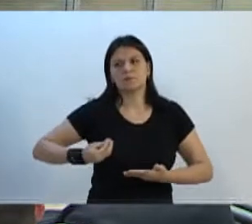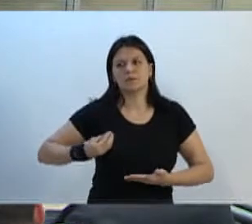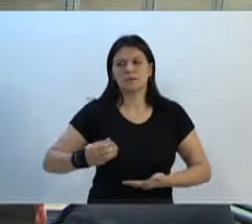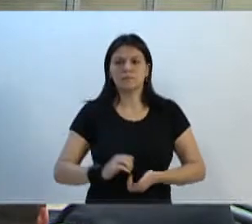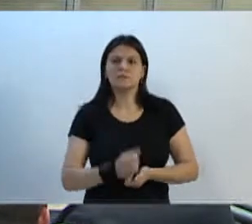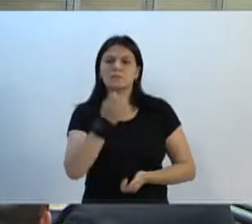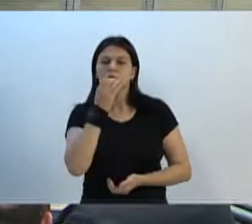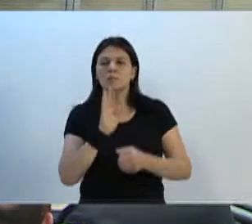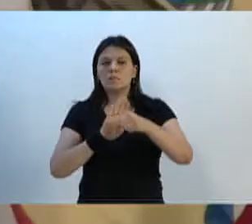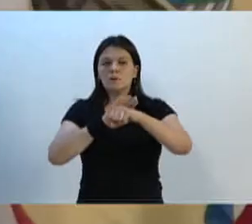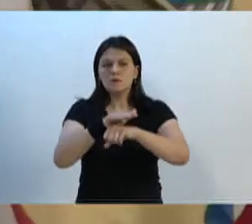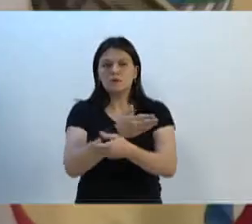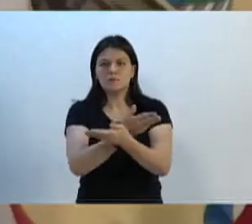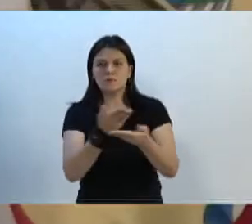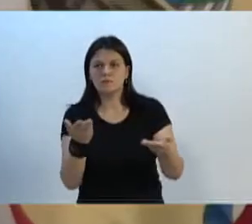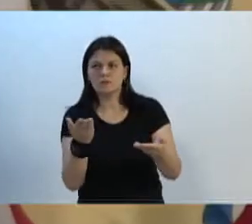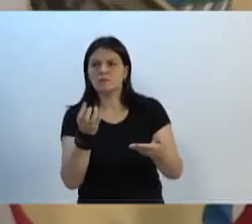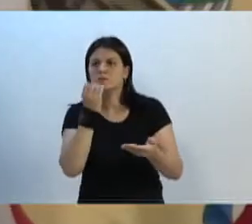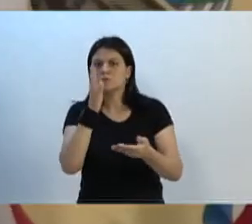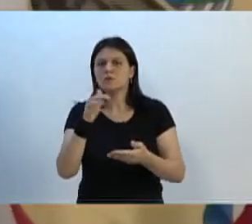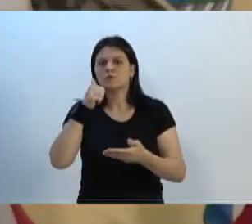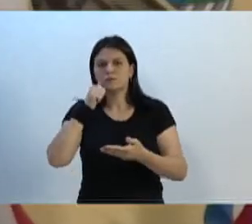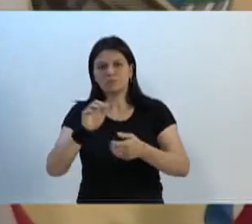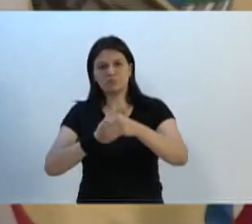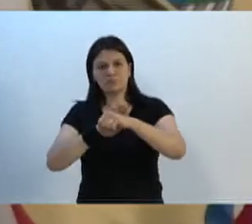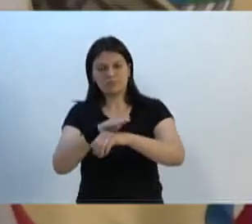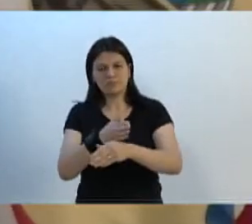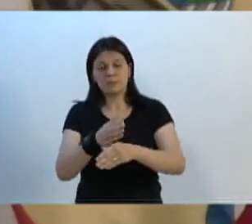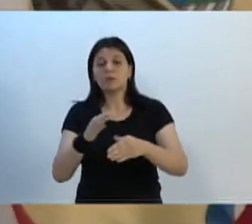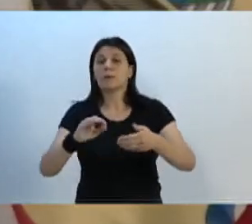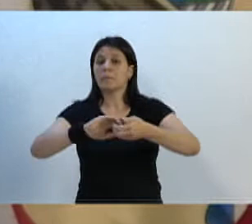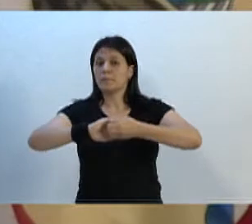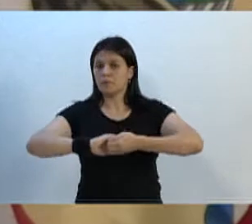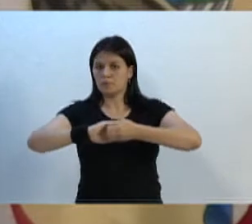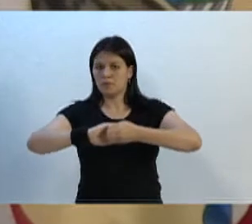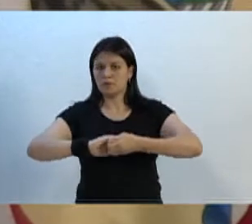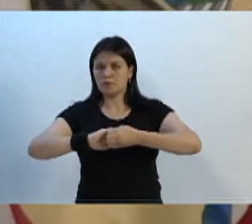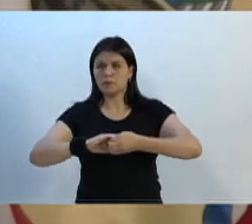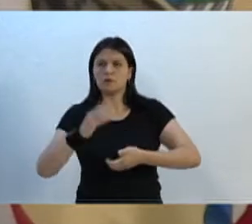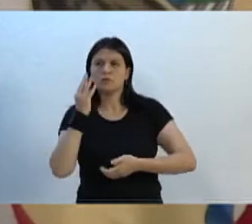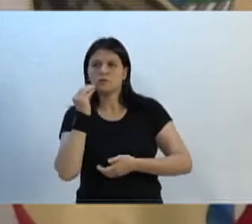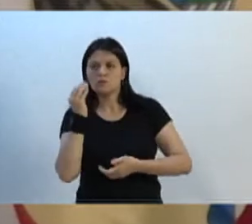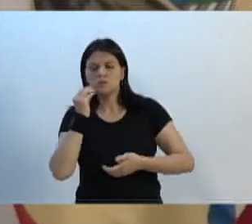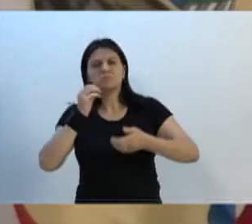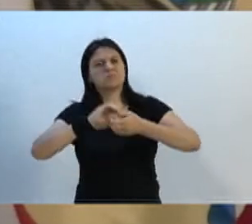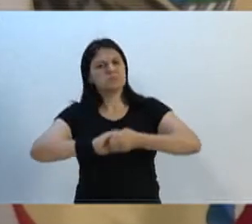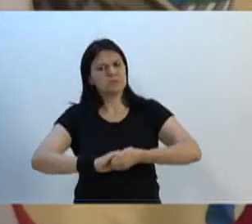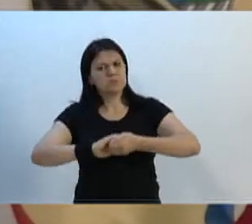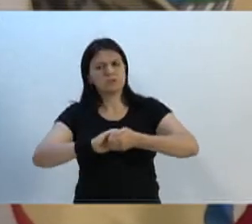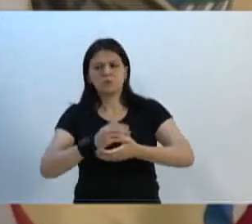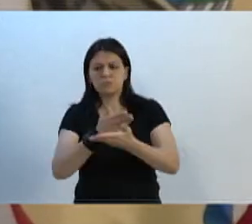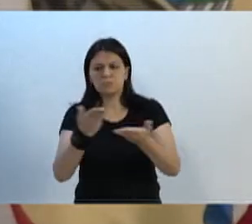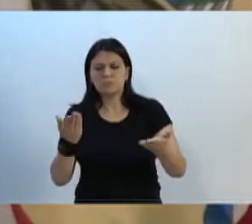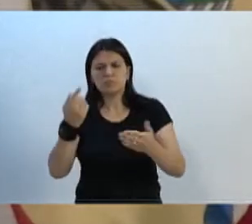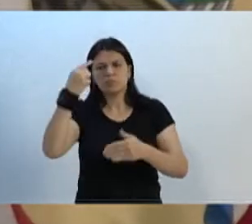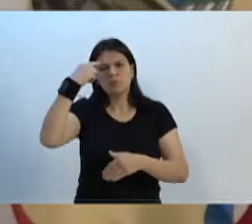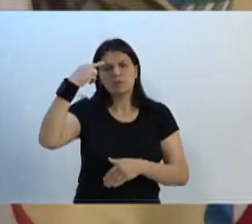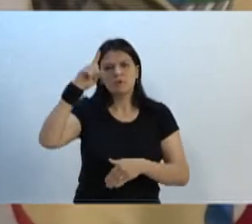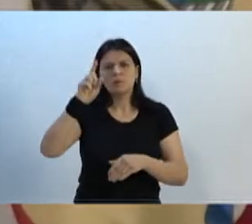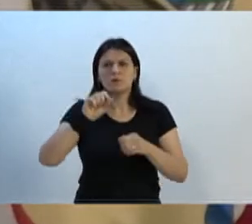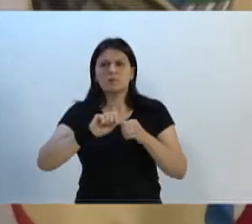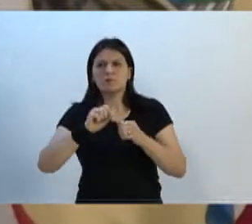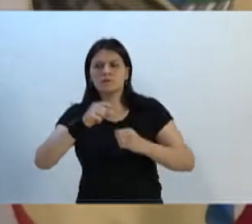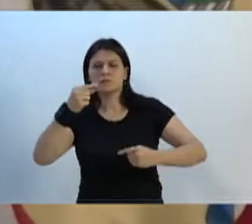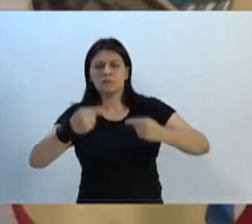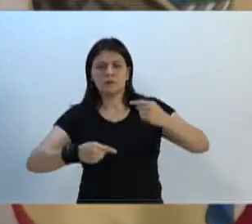Boa noite Boa noite a todos boa noite a todas primeiramente cumprimentar aqui Gilson te parabenizar publicamente por essa ideia de fazer